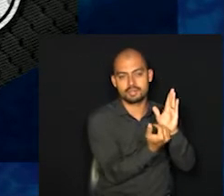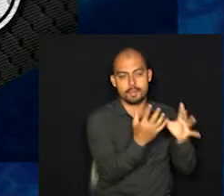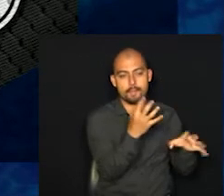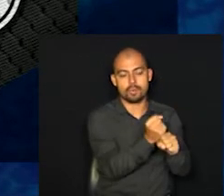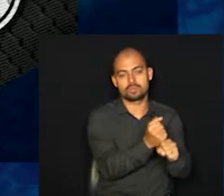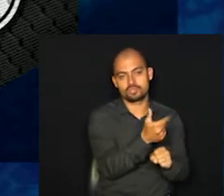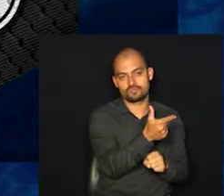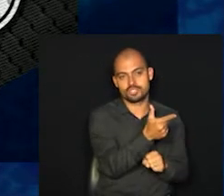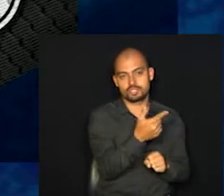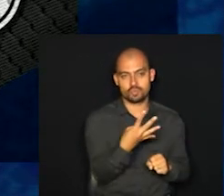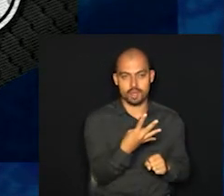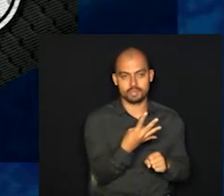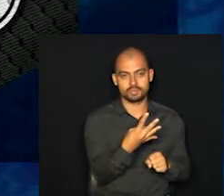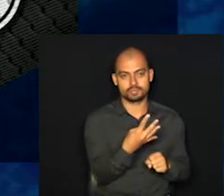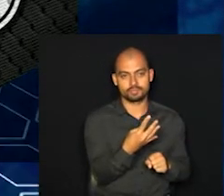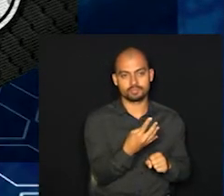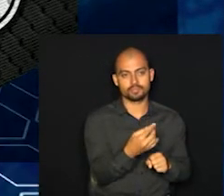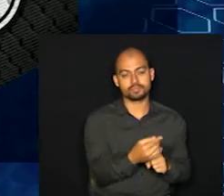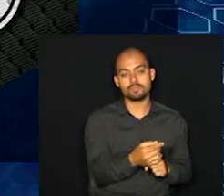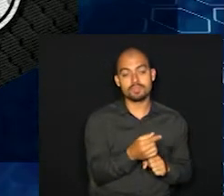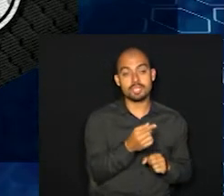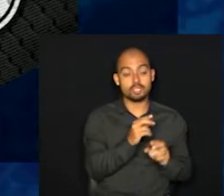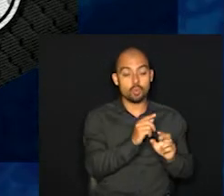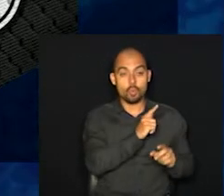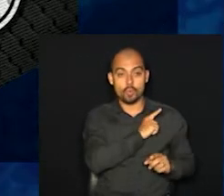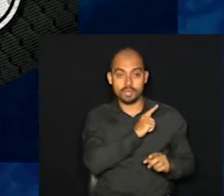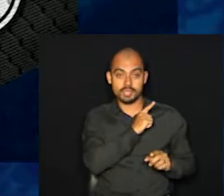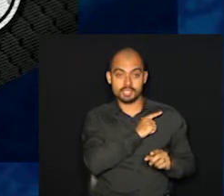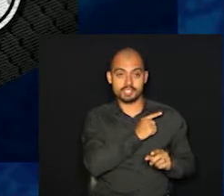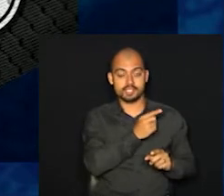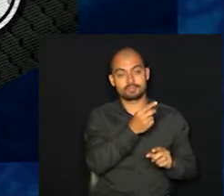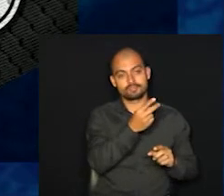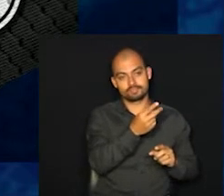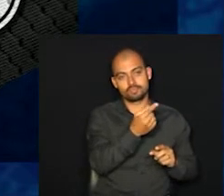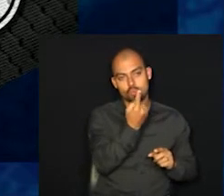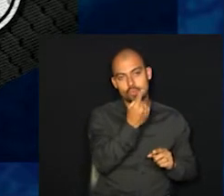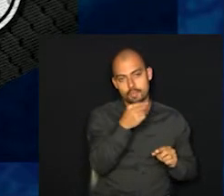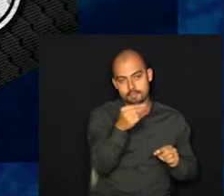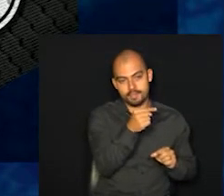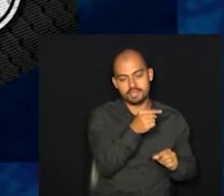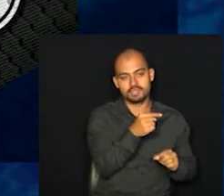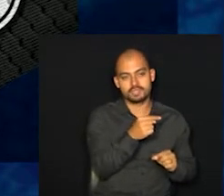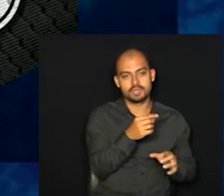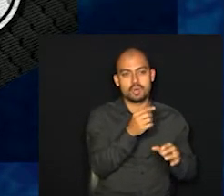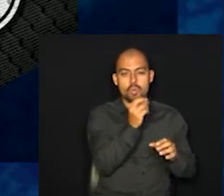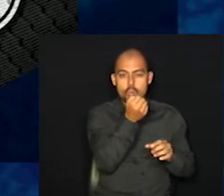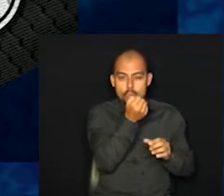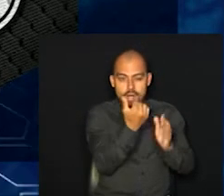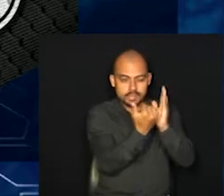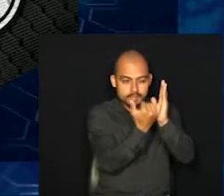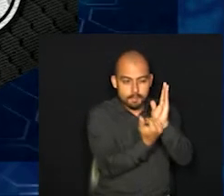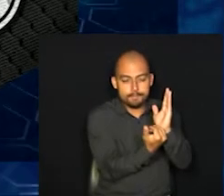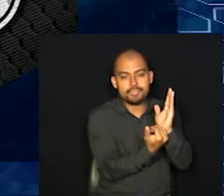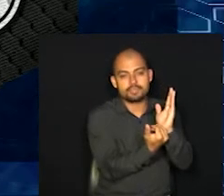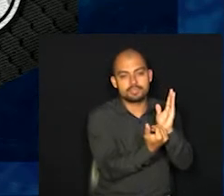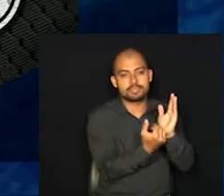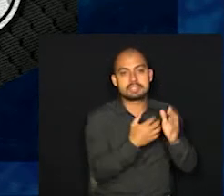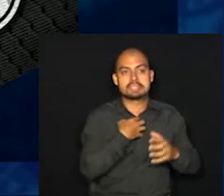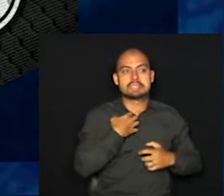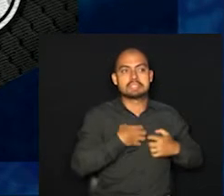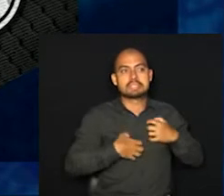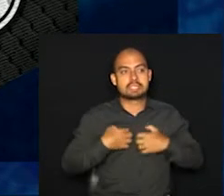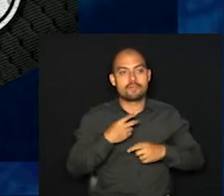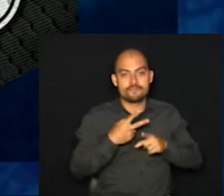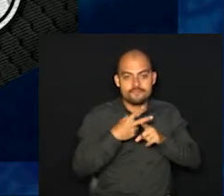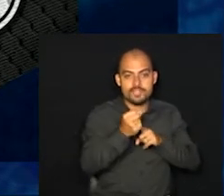24 pontos, um a menos que a equipe do Guarani, está a 4 pontos da zona de rebaixamento e está desesperado também pela Vitória.